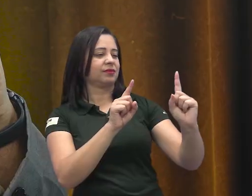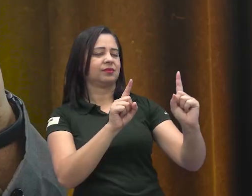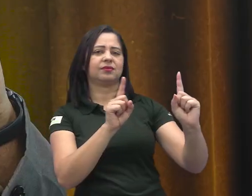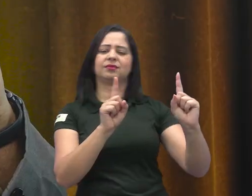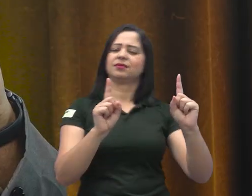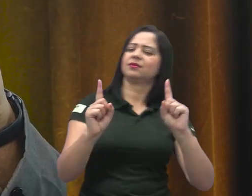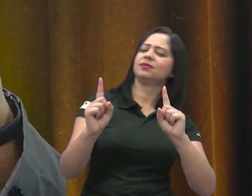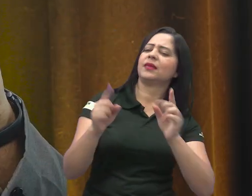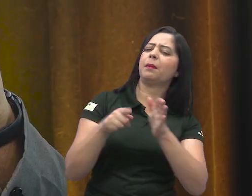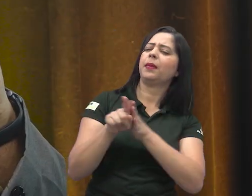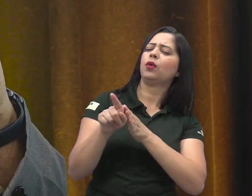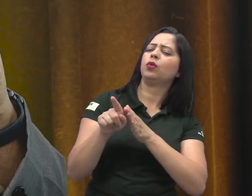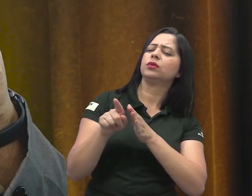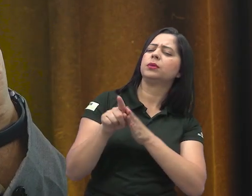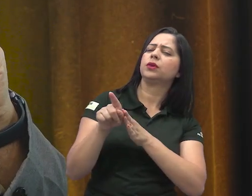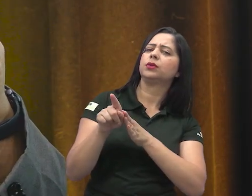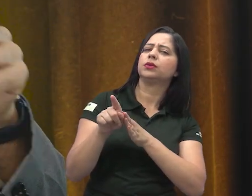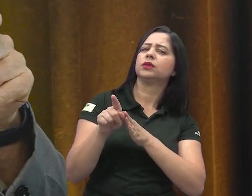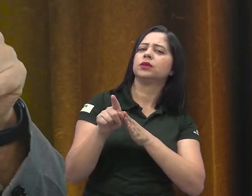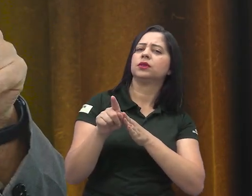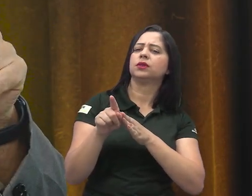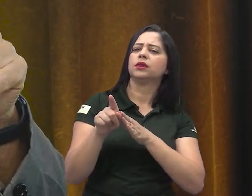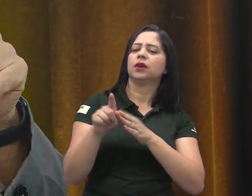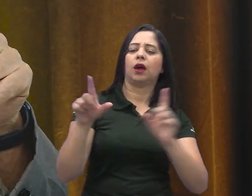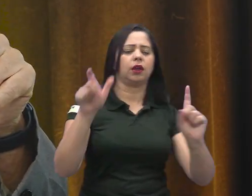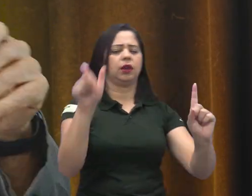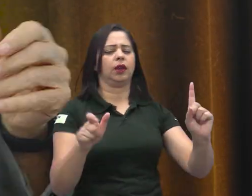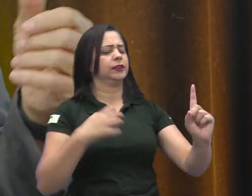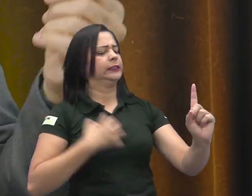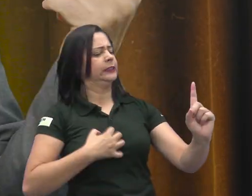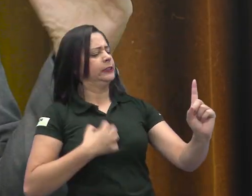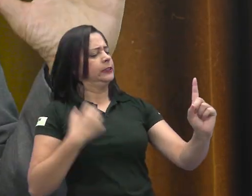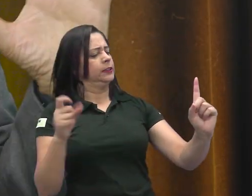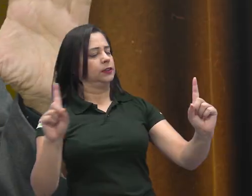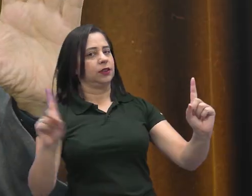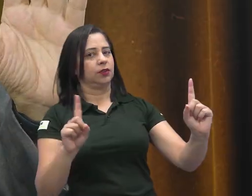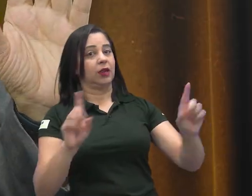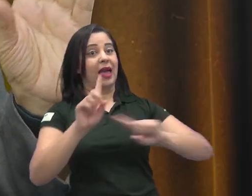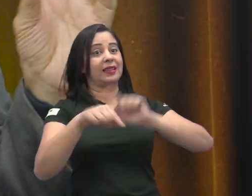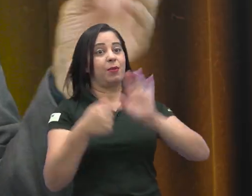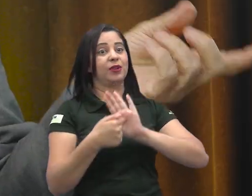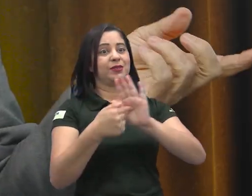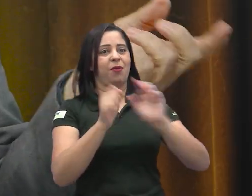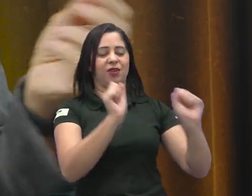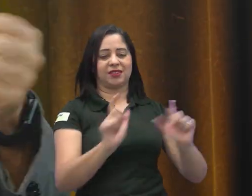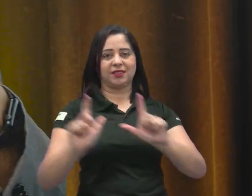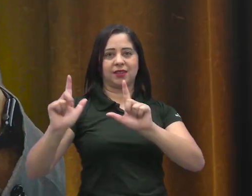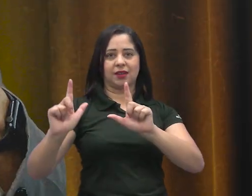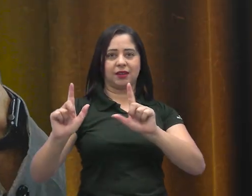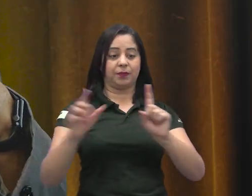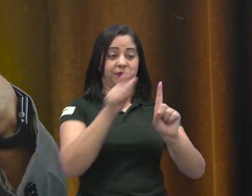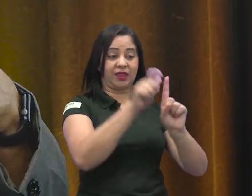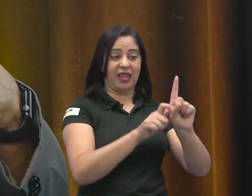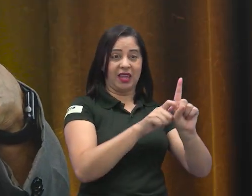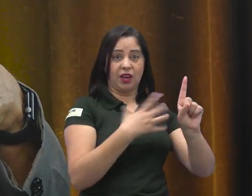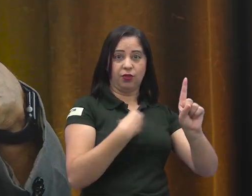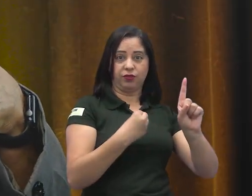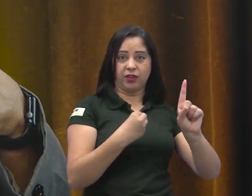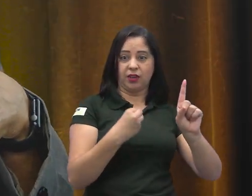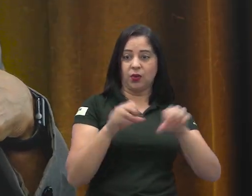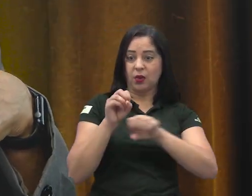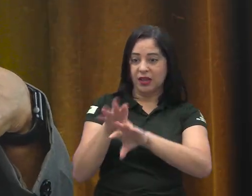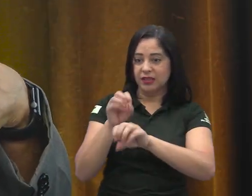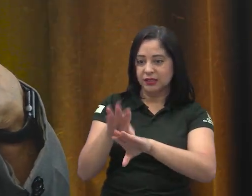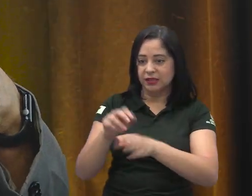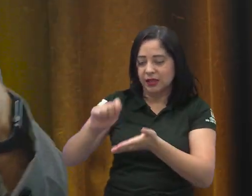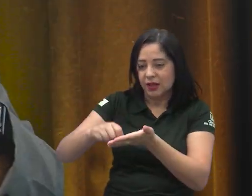pai pergunta 3, 4 vezes. E aí ele se irrita. Sim. E aí passa outra cena, e o pai ensina ele a pegar o garfo